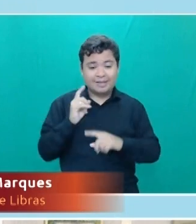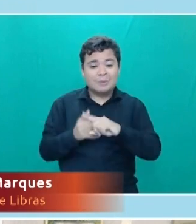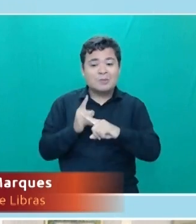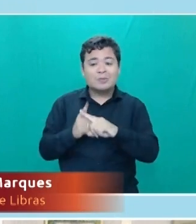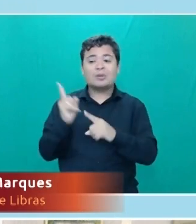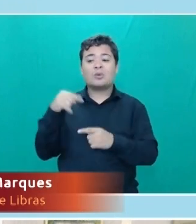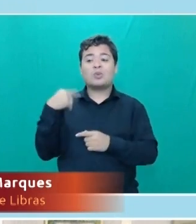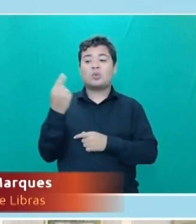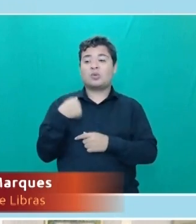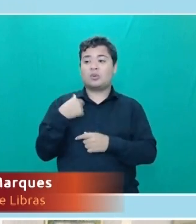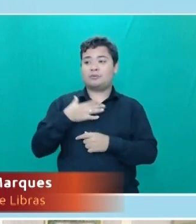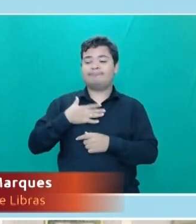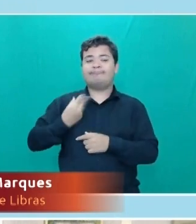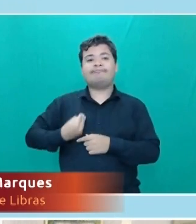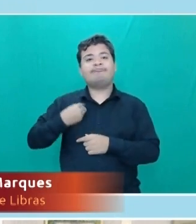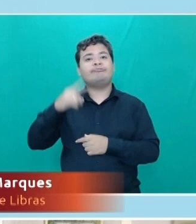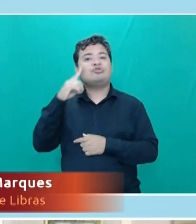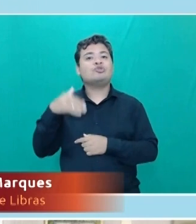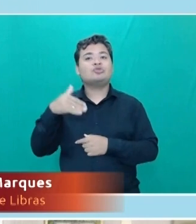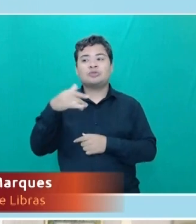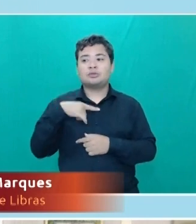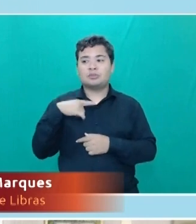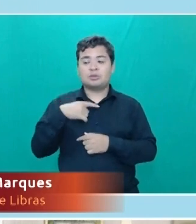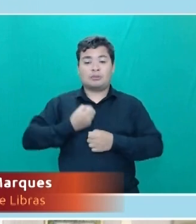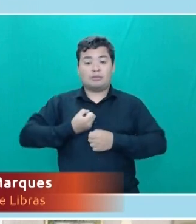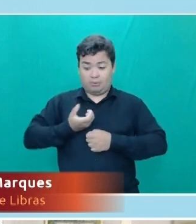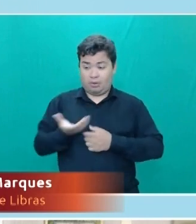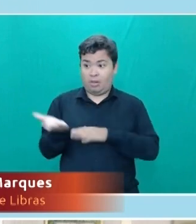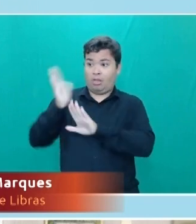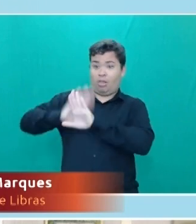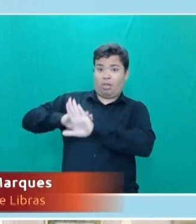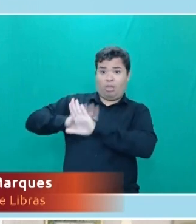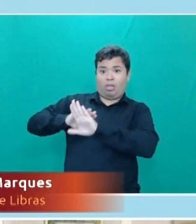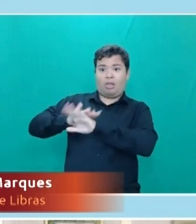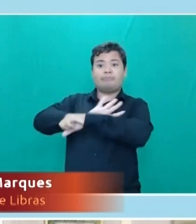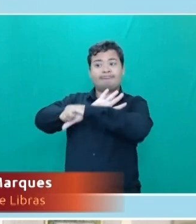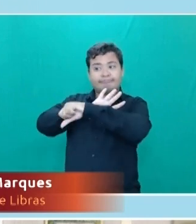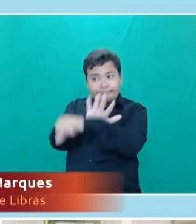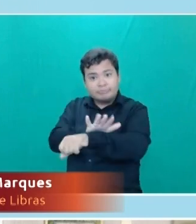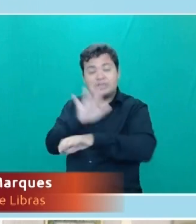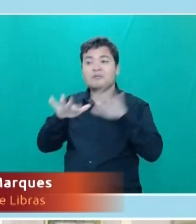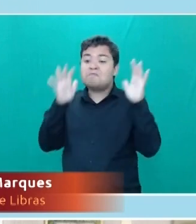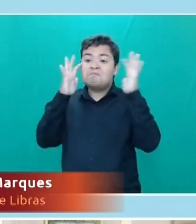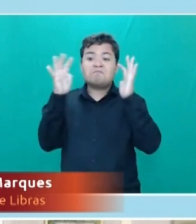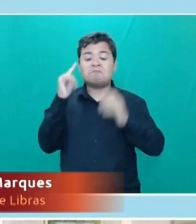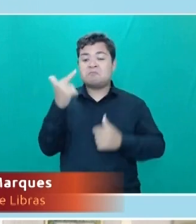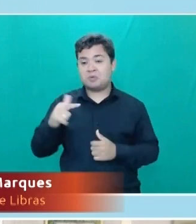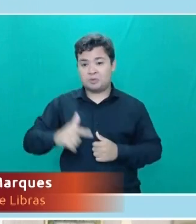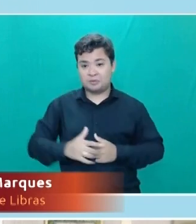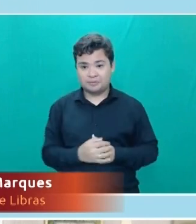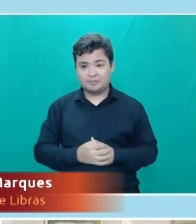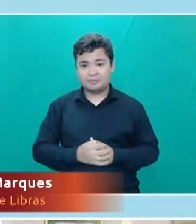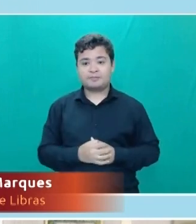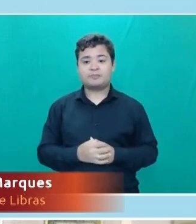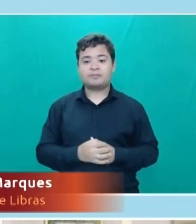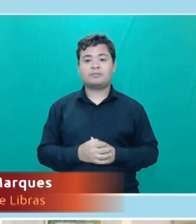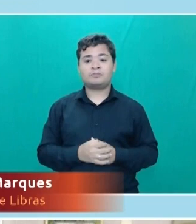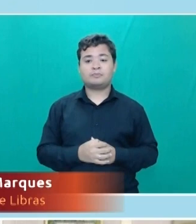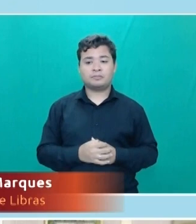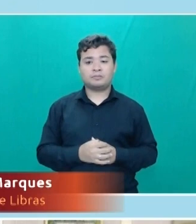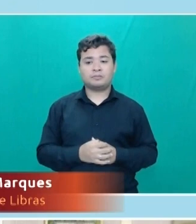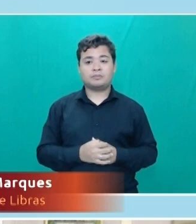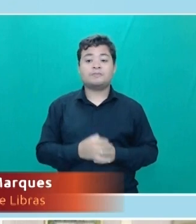nossas expressões cotidianas o racismo velado, que muitas vezes a gente nem para pensar sobre ele, né? Uma expressão que eu vou citar aí, que